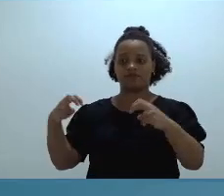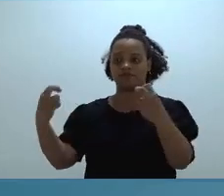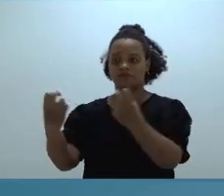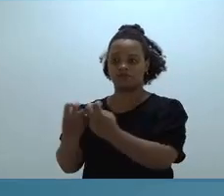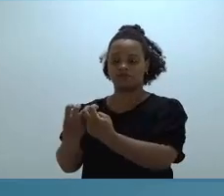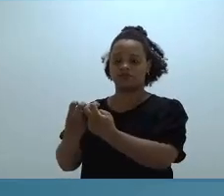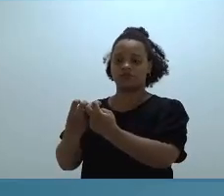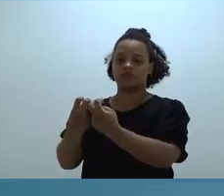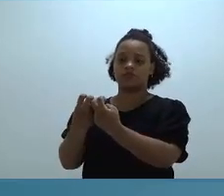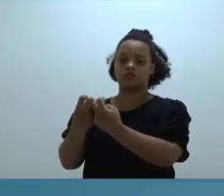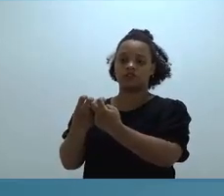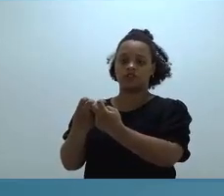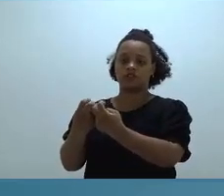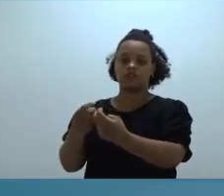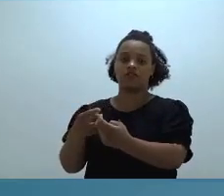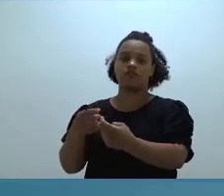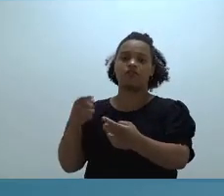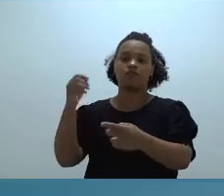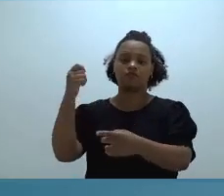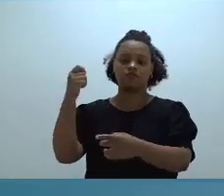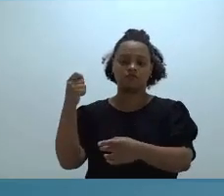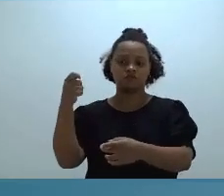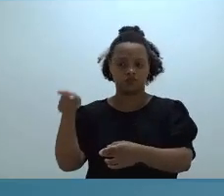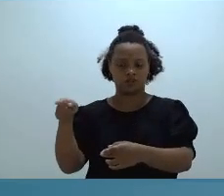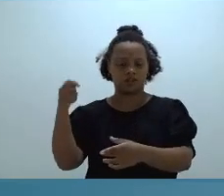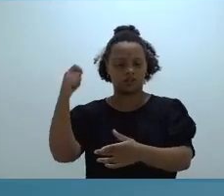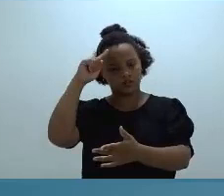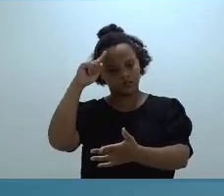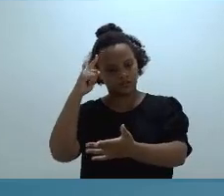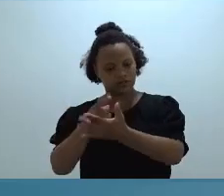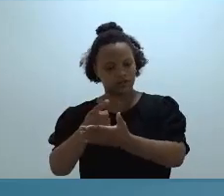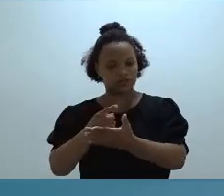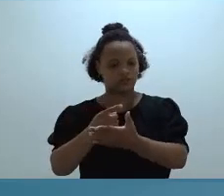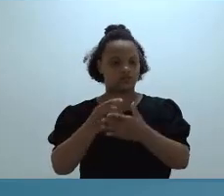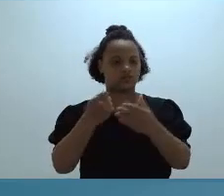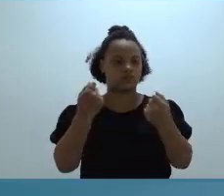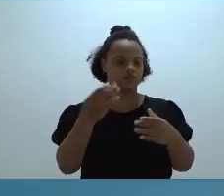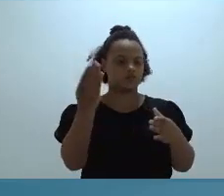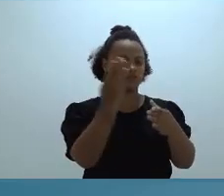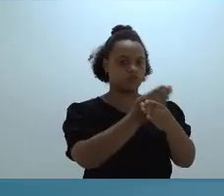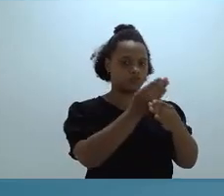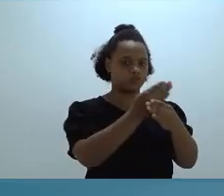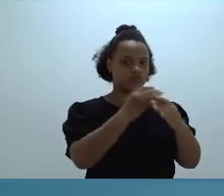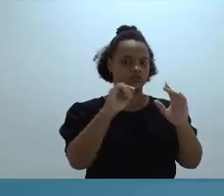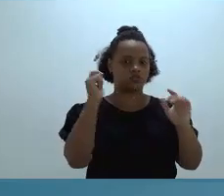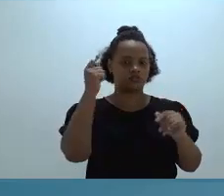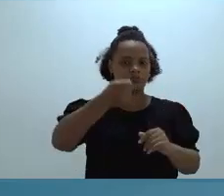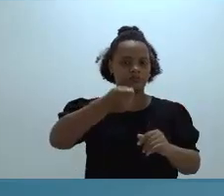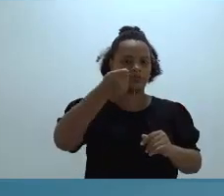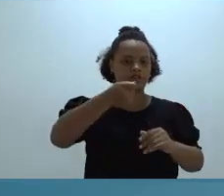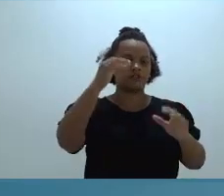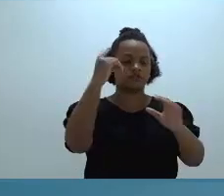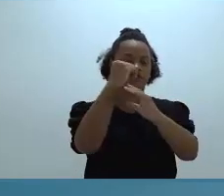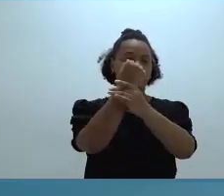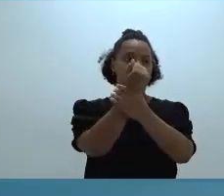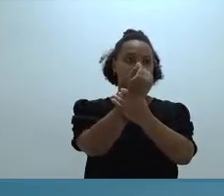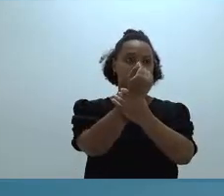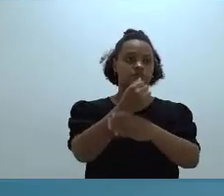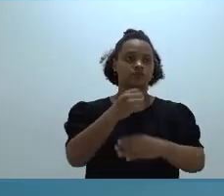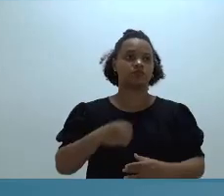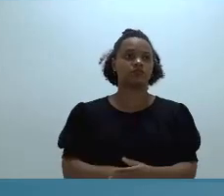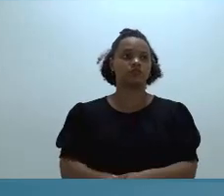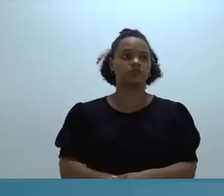segurança. Documento 430, 7033, página de 1 a 8. Os